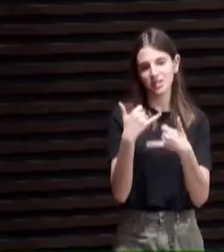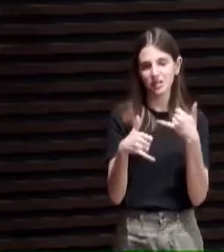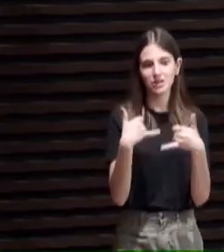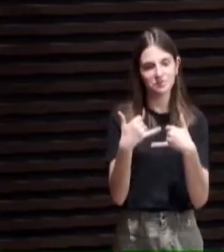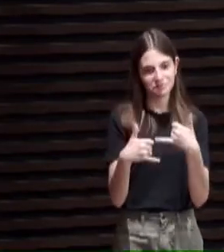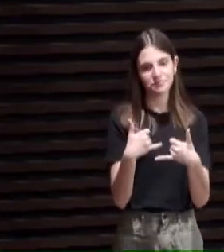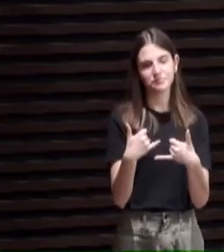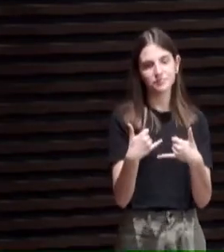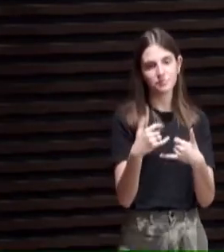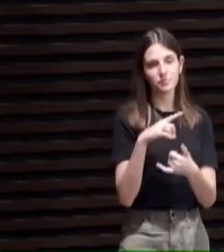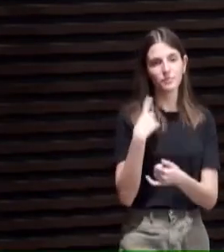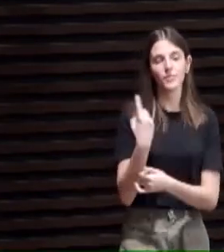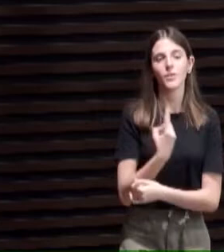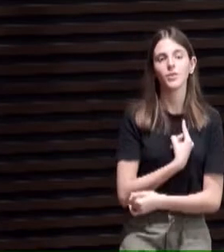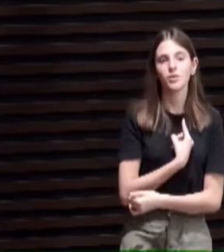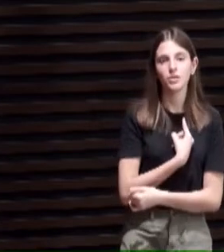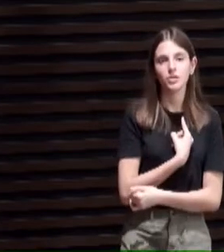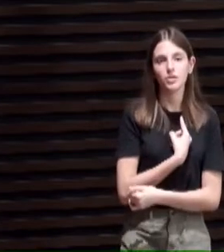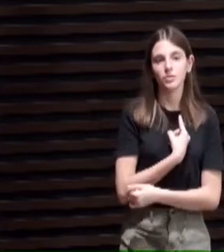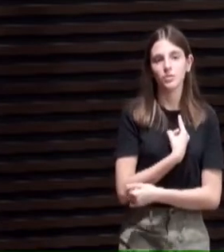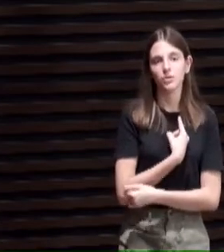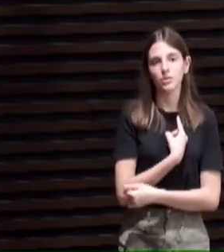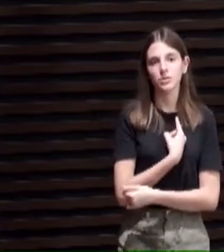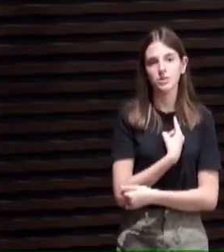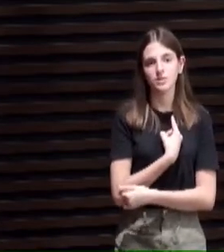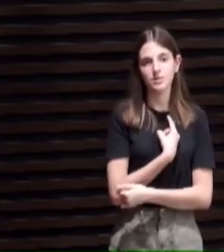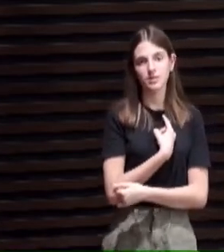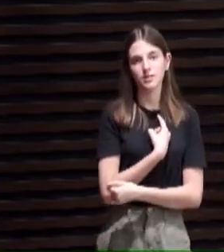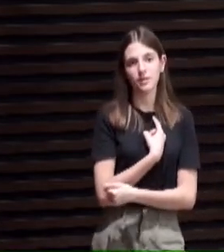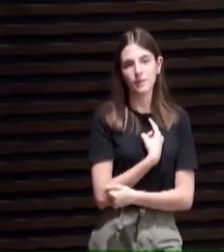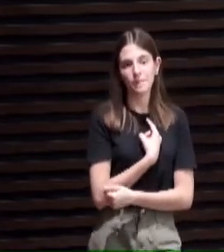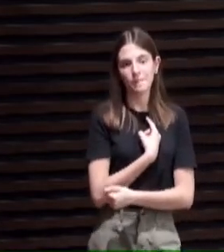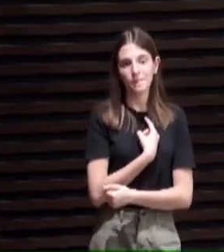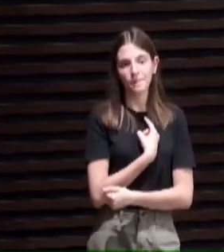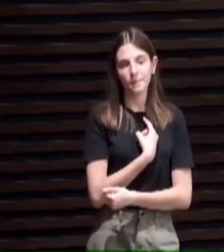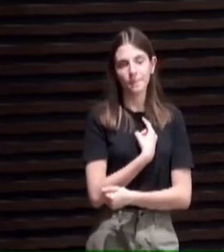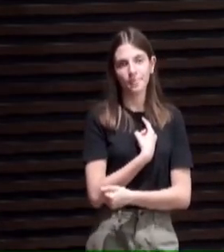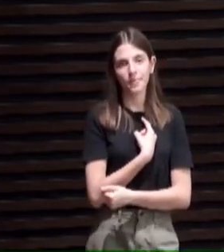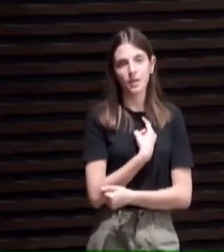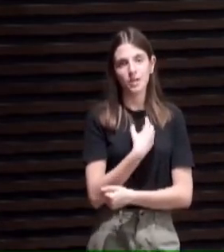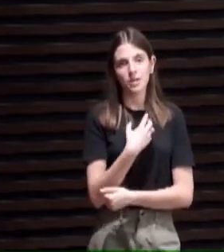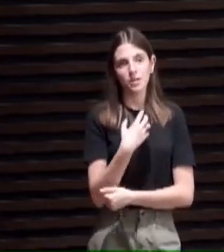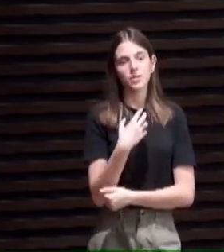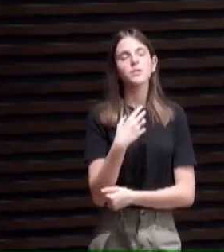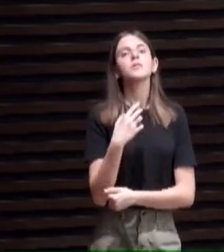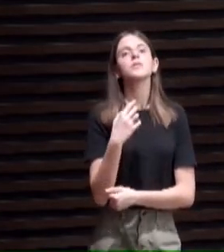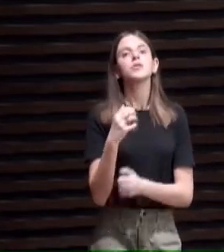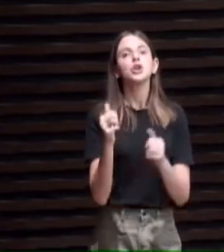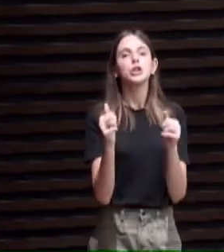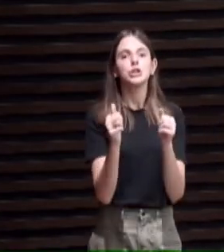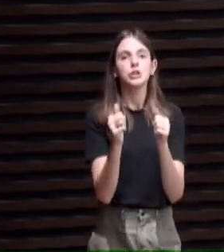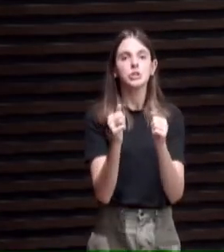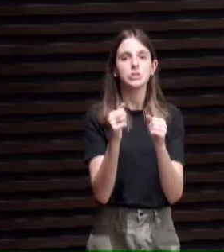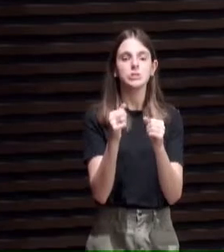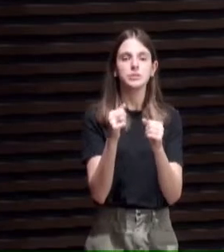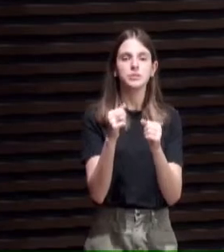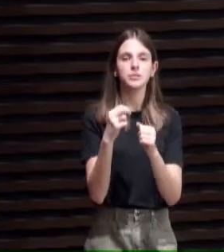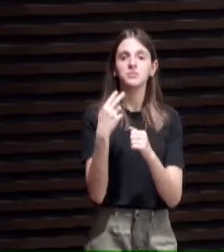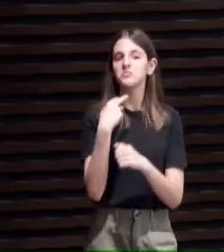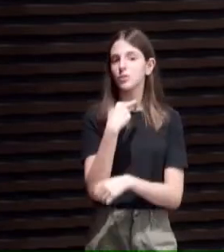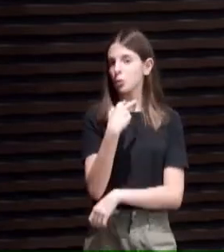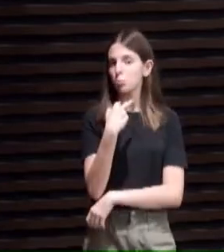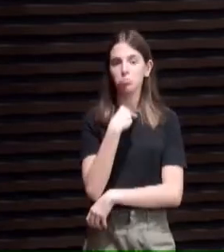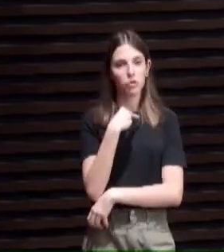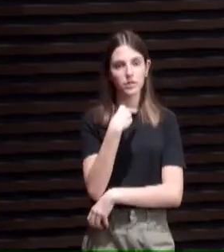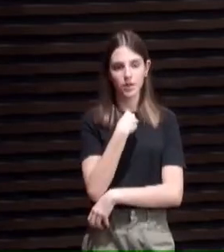Nós cristãos não entendemos que a predestinação na Escritura ela segue o padrão fatalista, mas justamente porque não conseguimos, não é